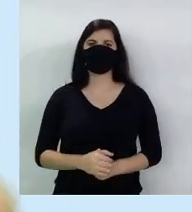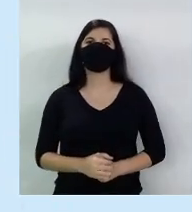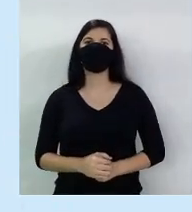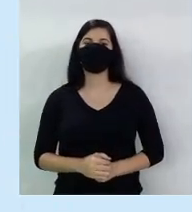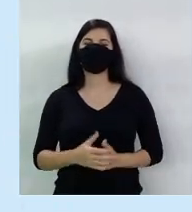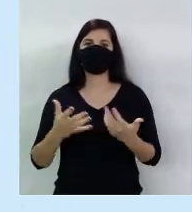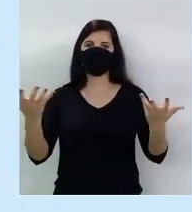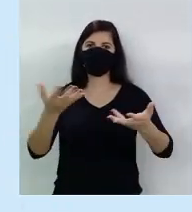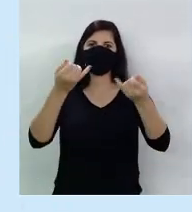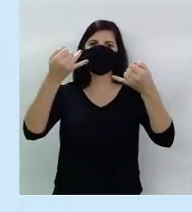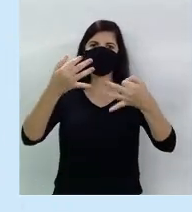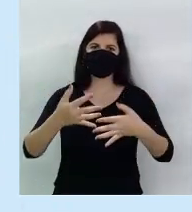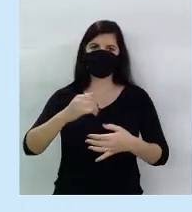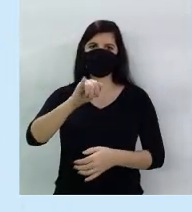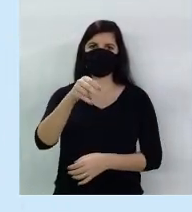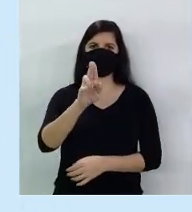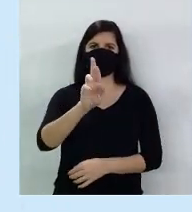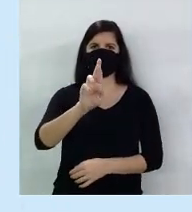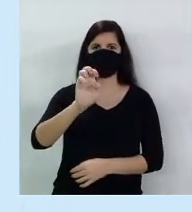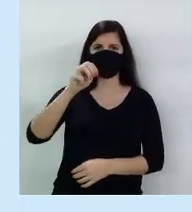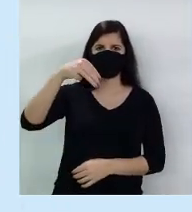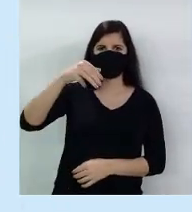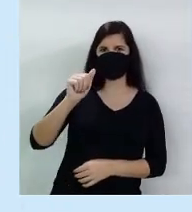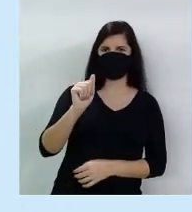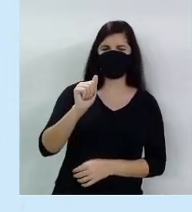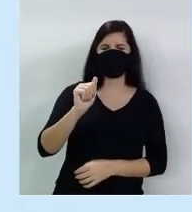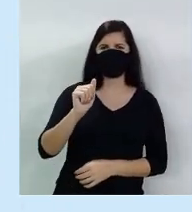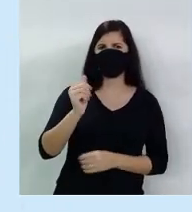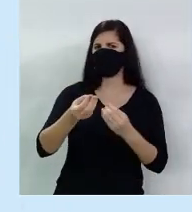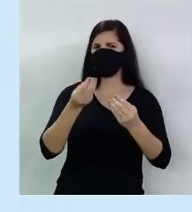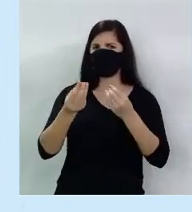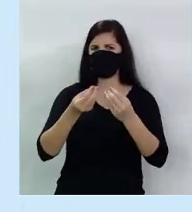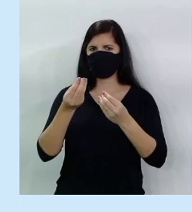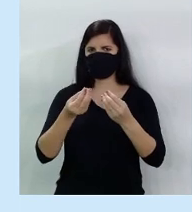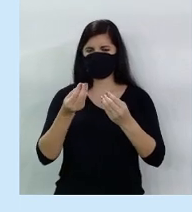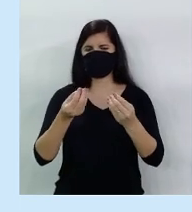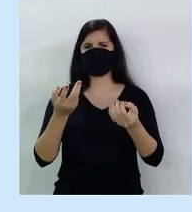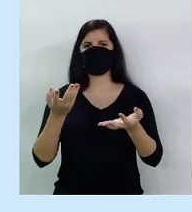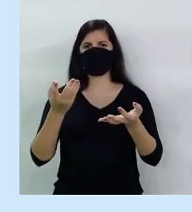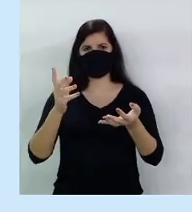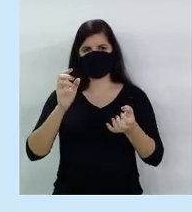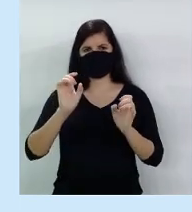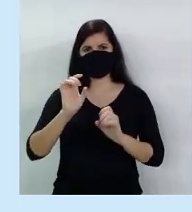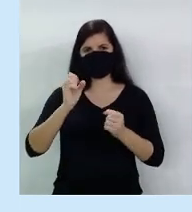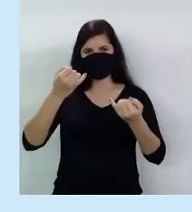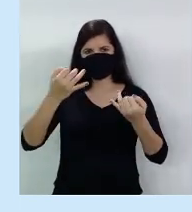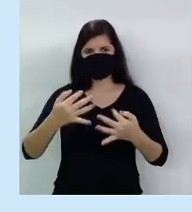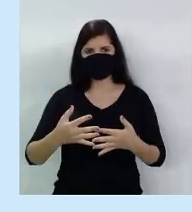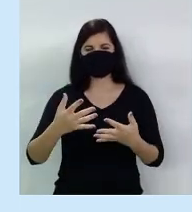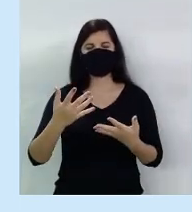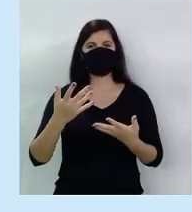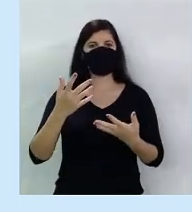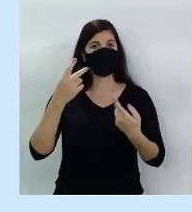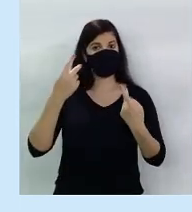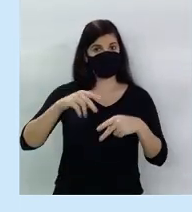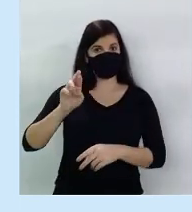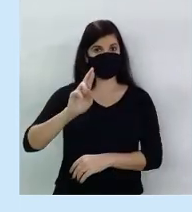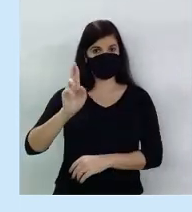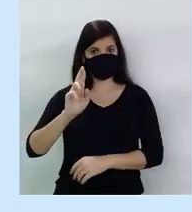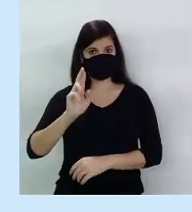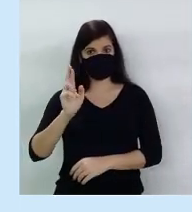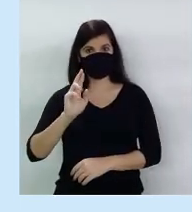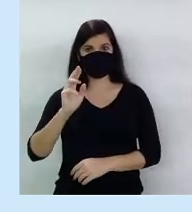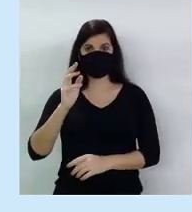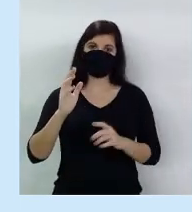vocês, vamos conhecer a Jurema Sagrada. Essa questão que eu falei justamente que é o quê? É uma tradição de